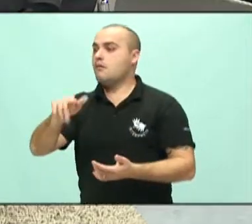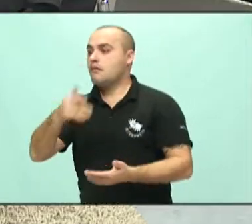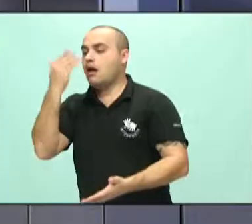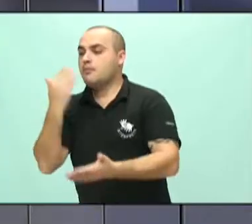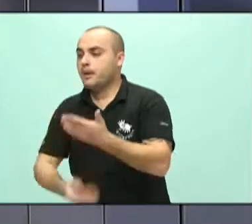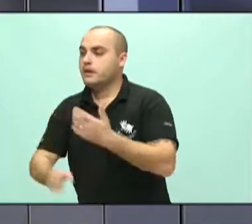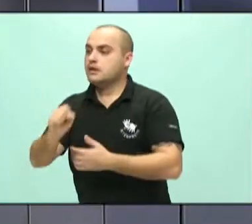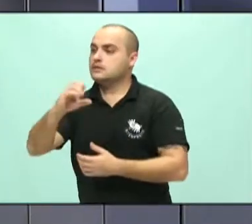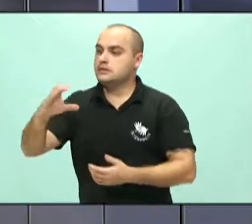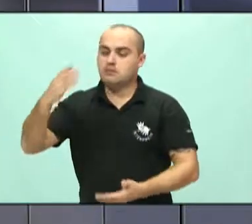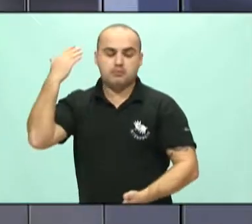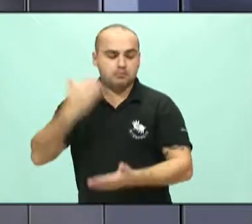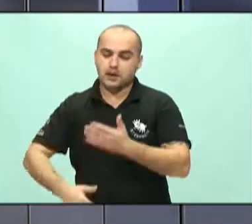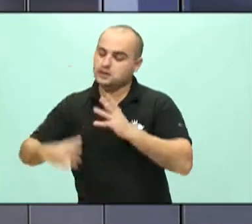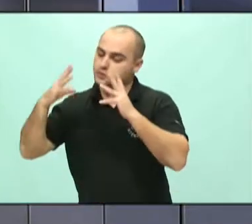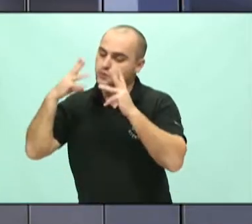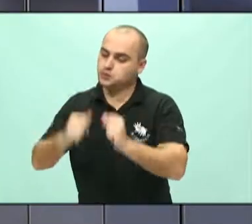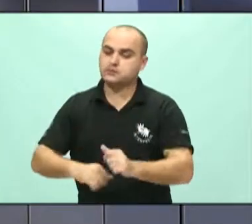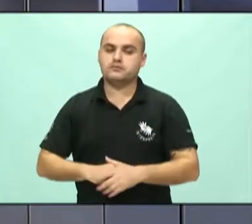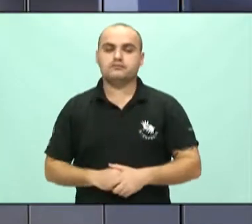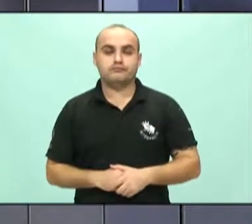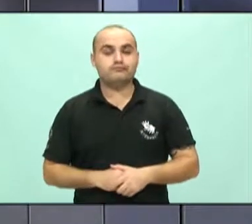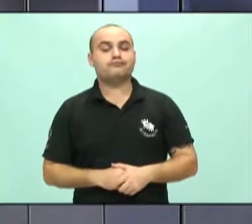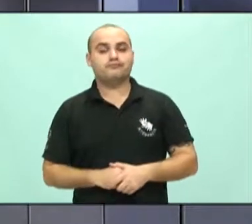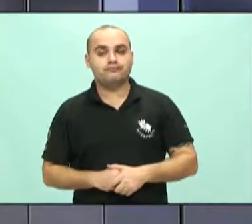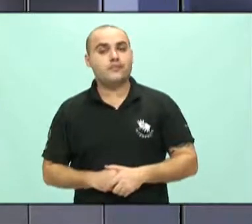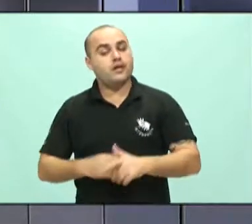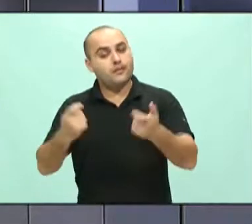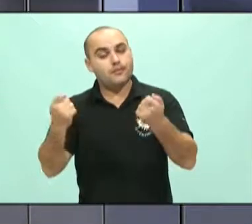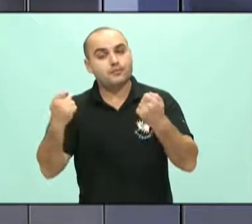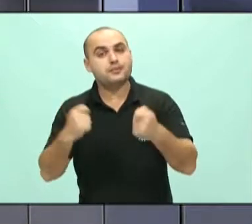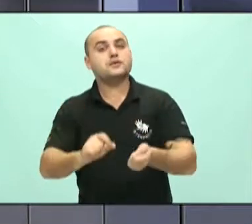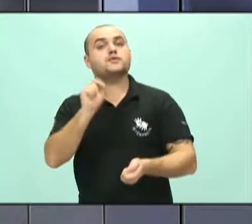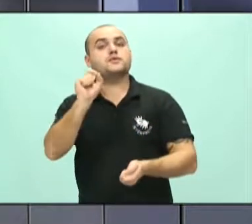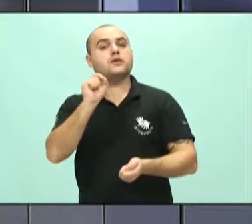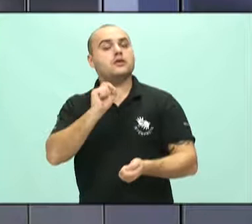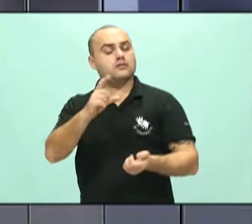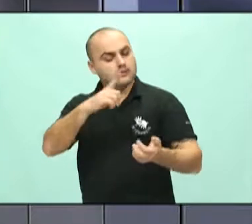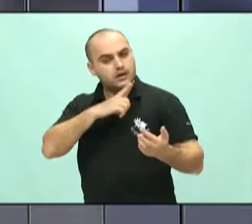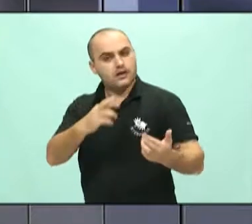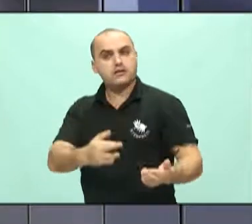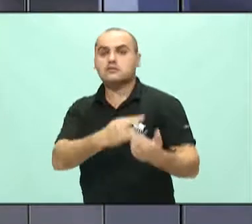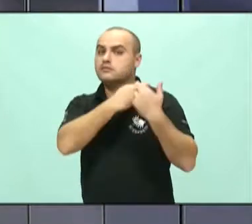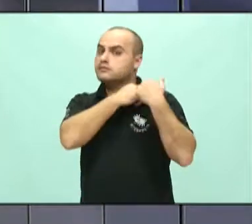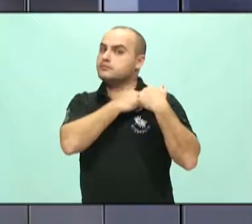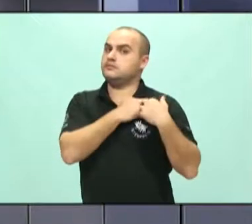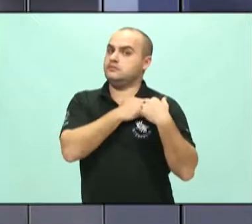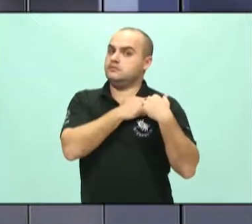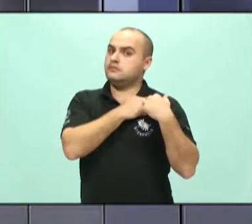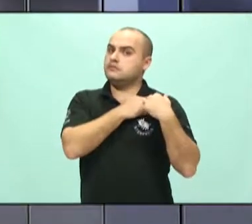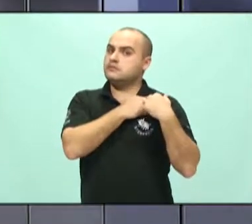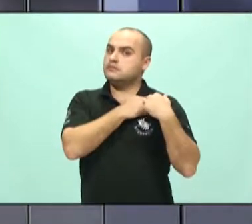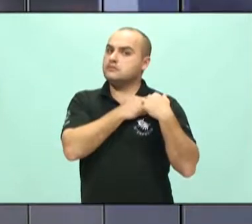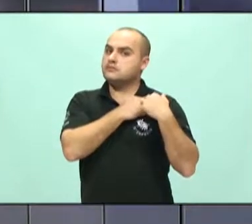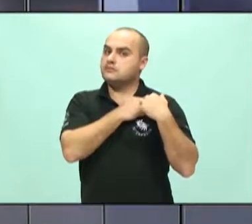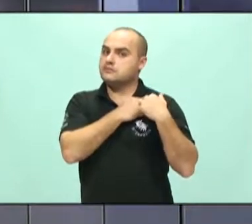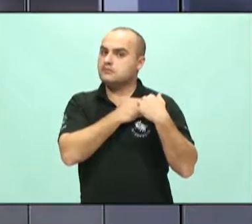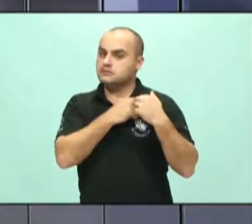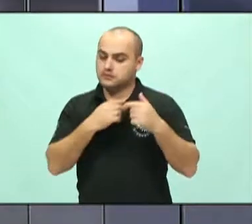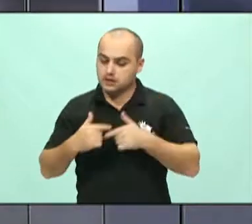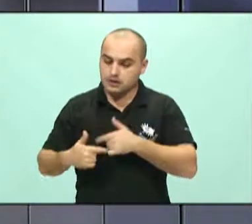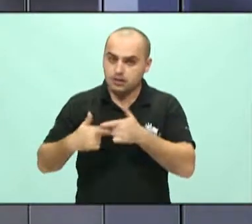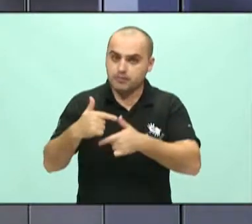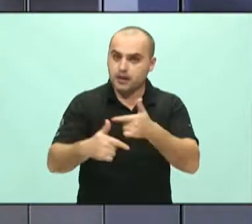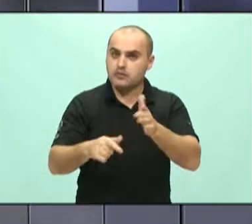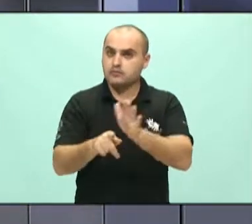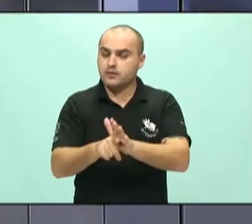mundo. Então, há de se adotar uma responsabilidade muito grande na condução das políticas